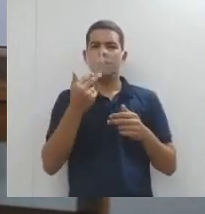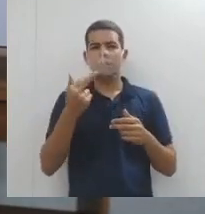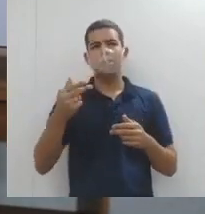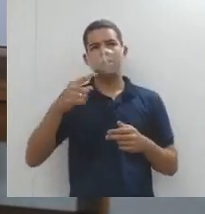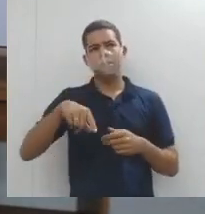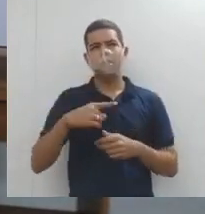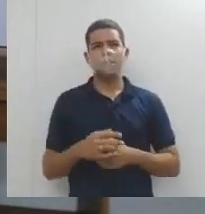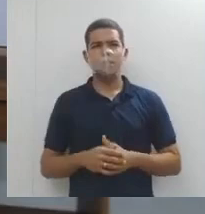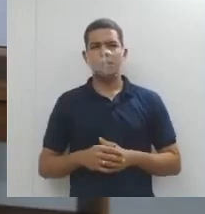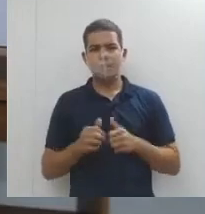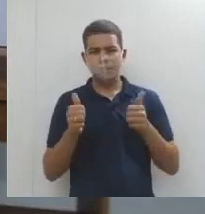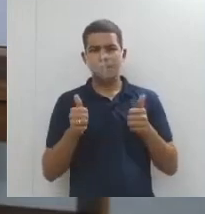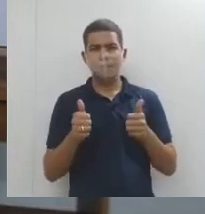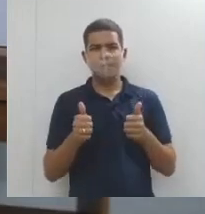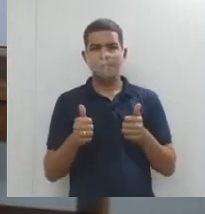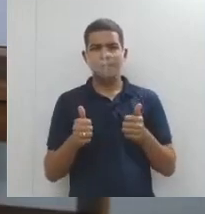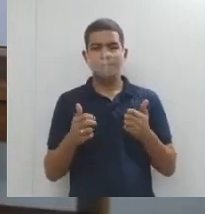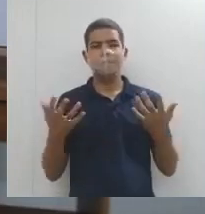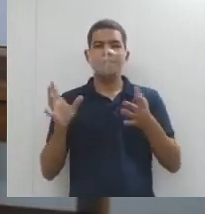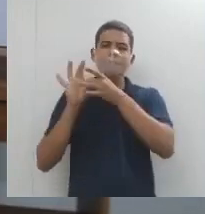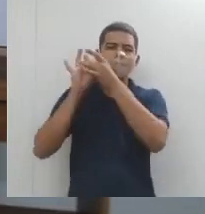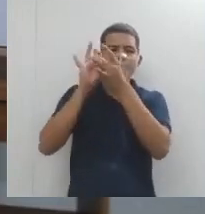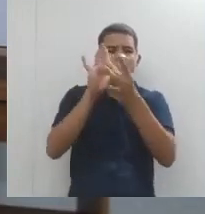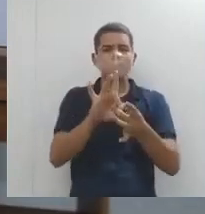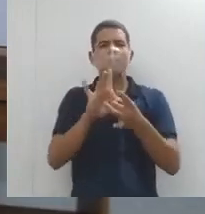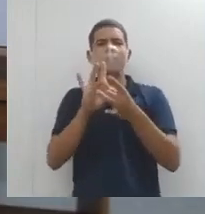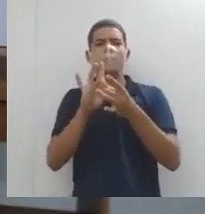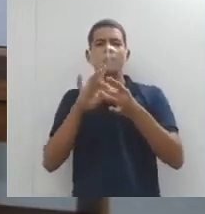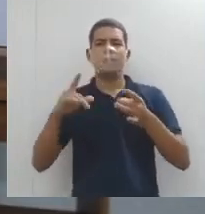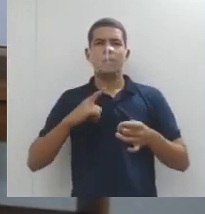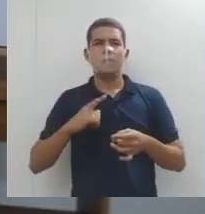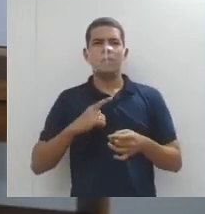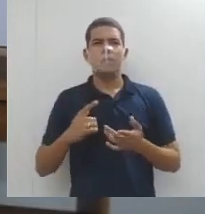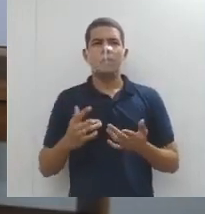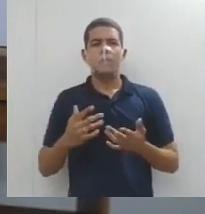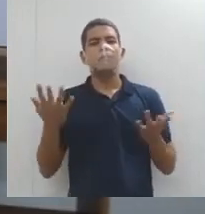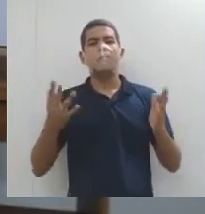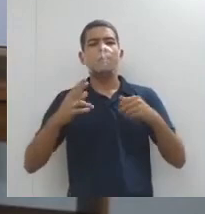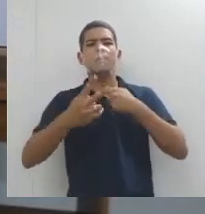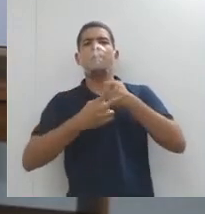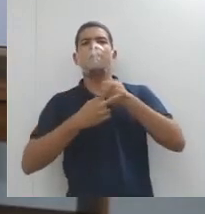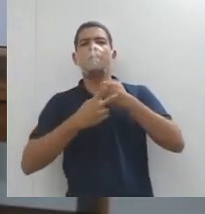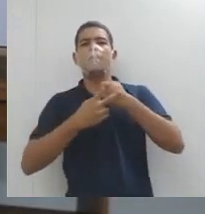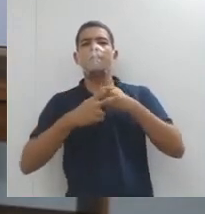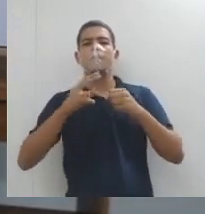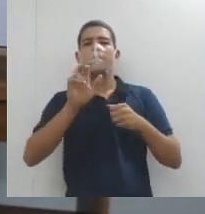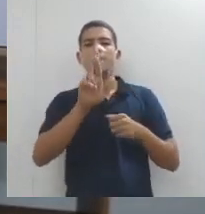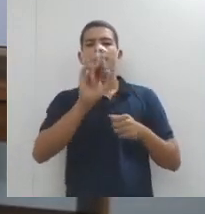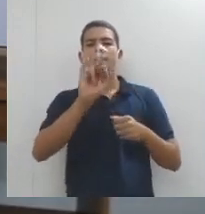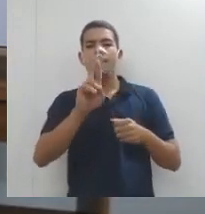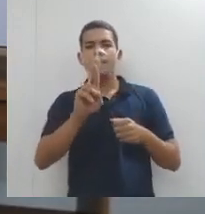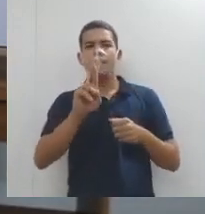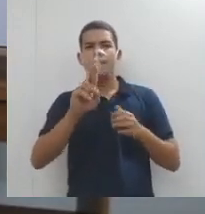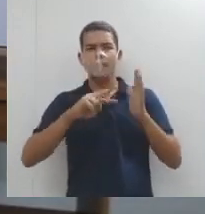na língua portuguesa. Tá bom? Então, o contexto determina o sentido. E aí, qual é o sentido do verbo rir no primeiro?